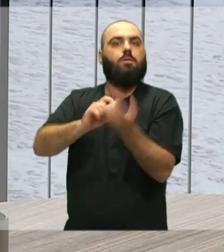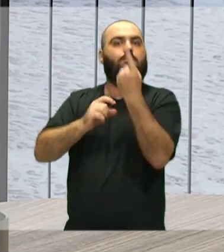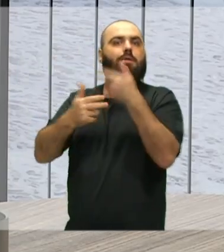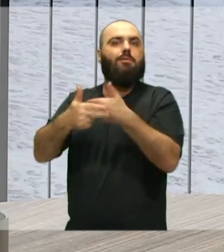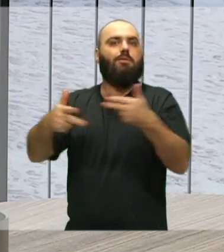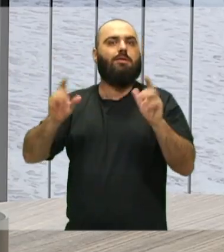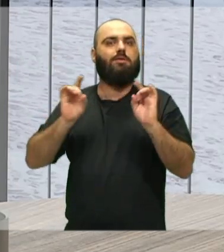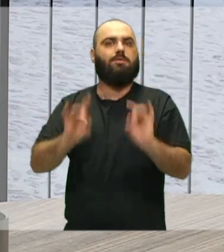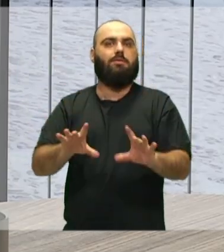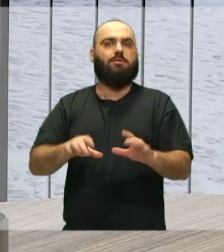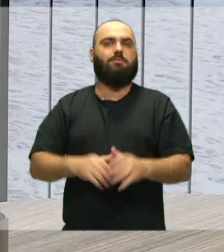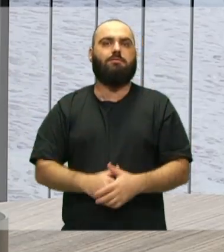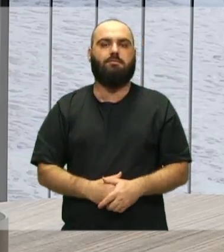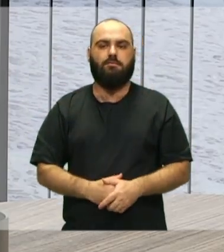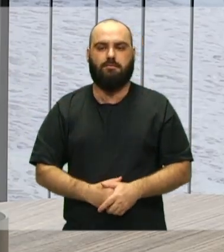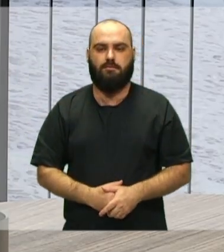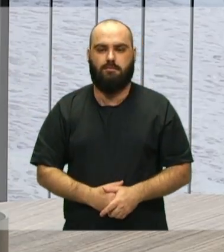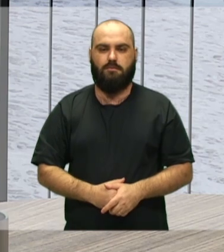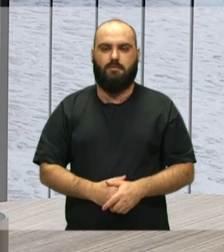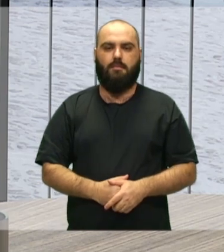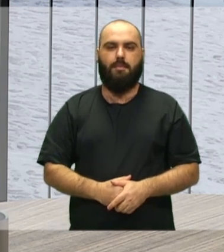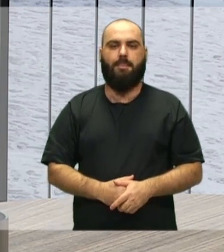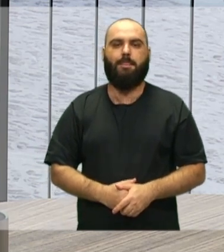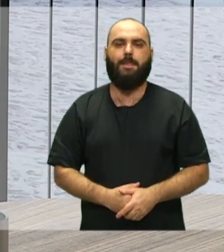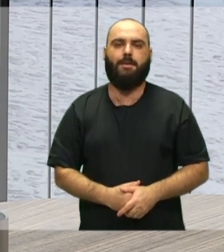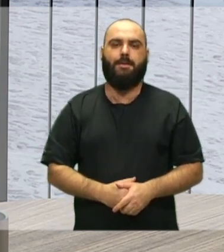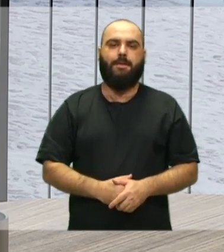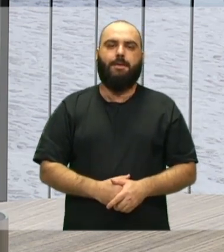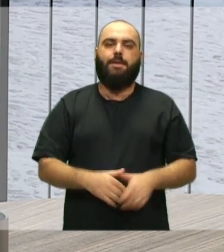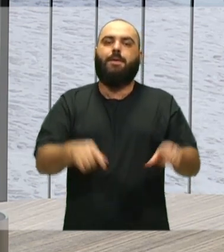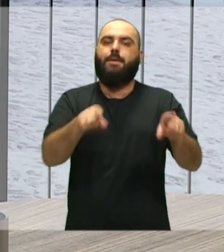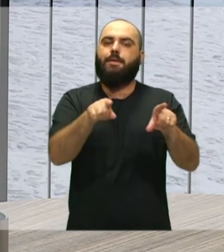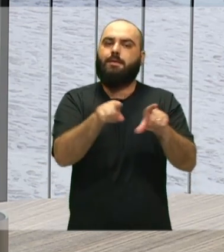em todos os temas, né? E justamente na